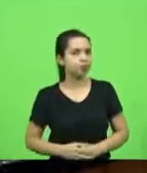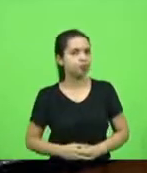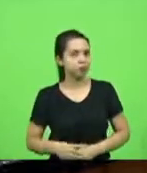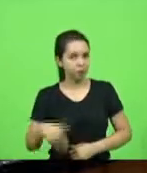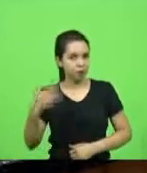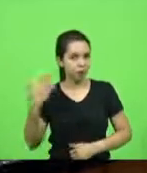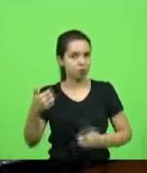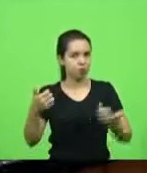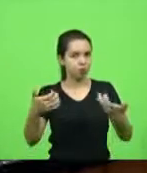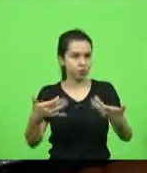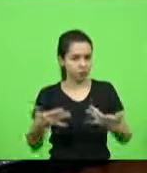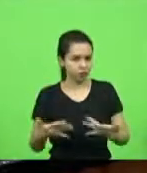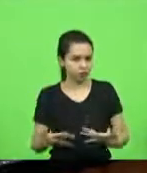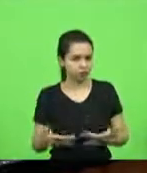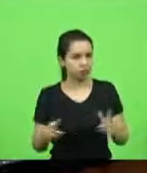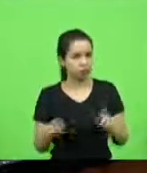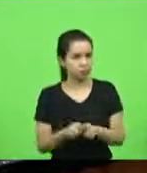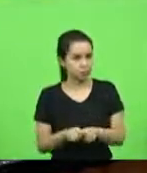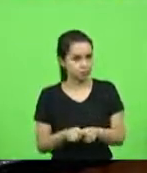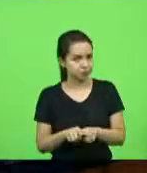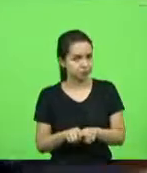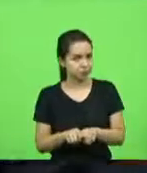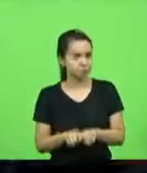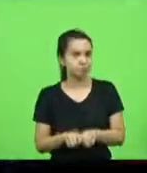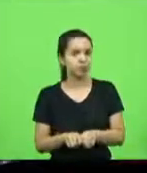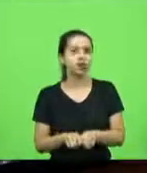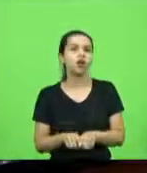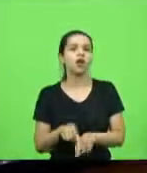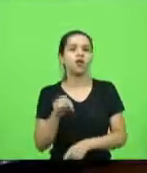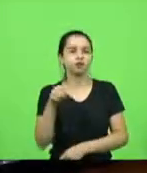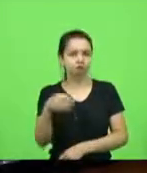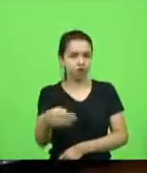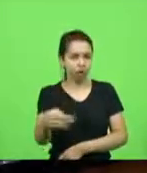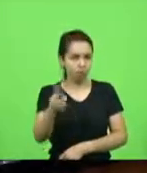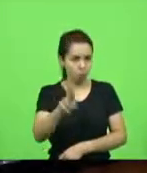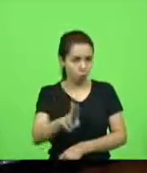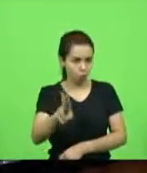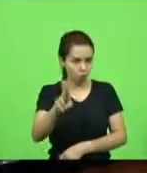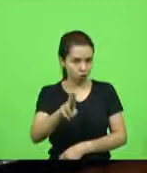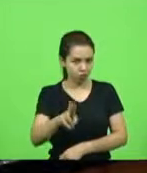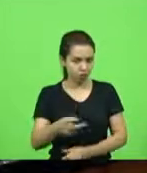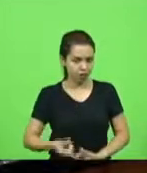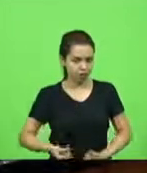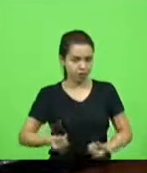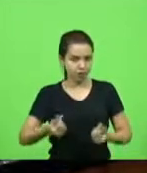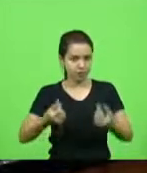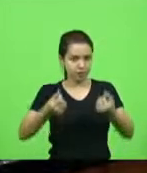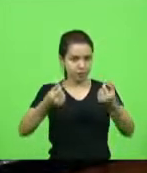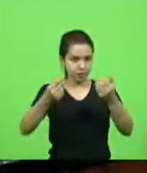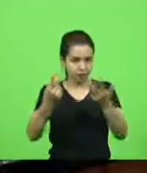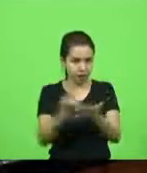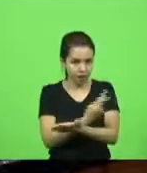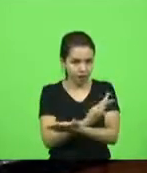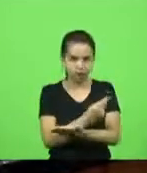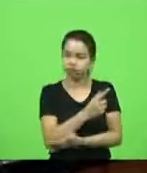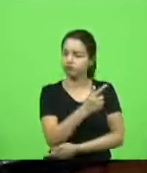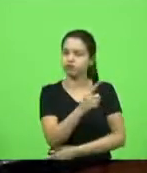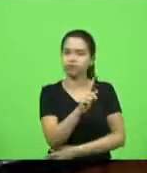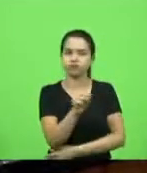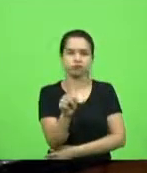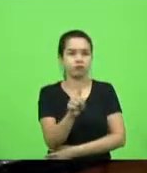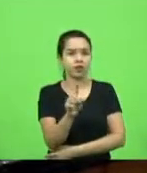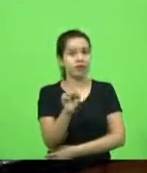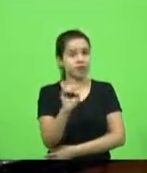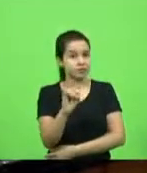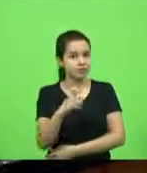fala passada dessa forma também não vai não vai ser utilizadas para enriquecimento eles como tá sendo utilizados intensidade que paga